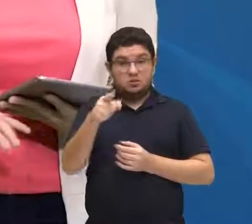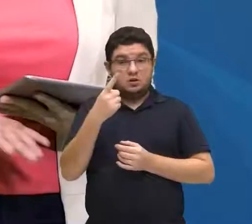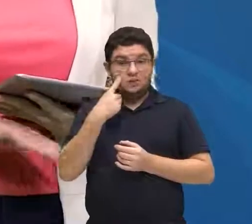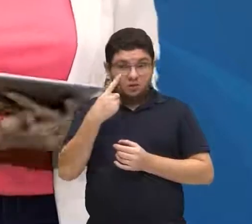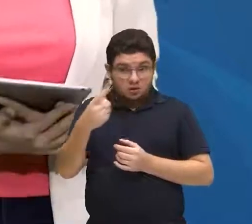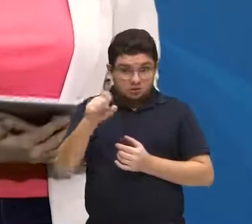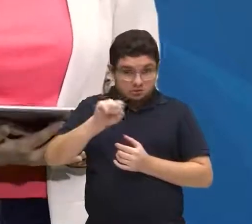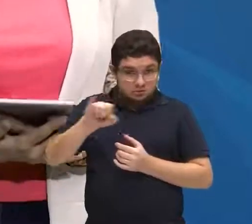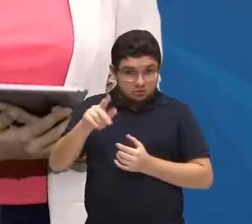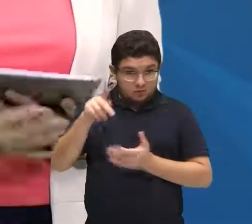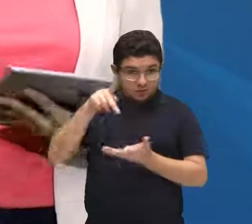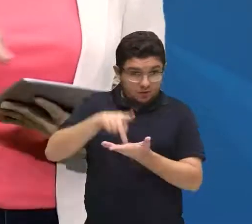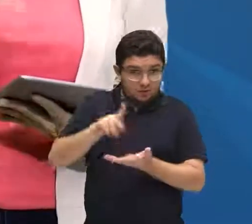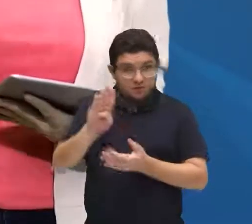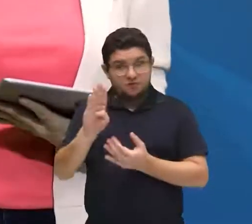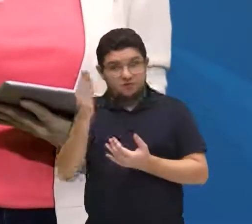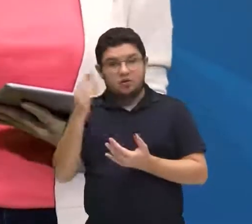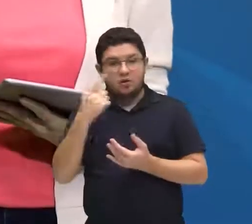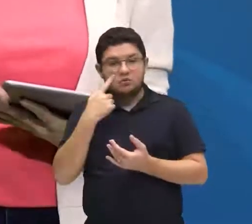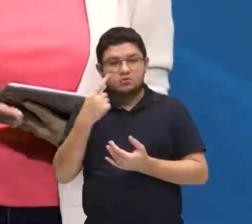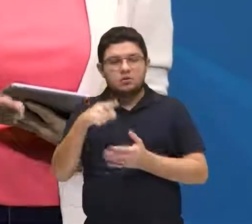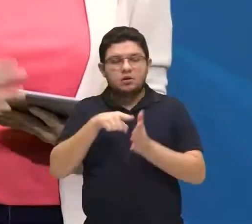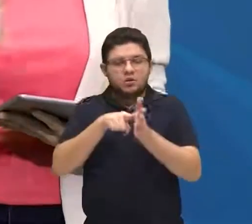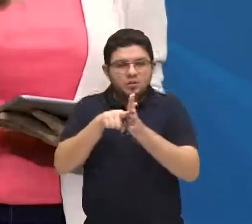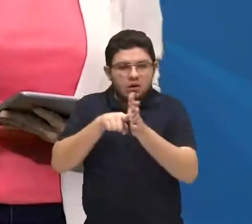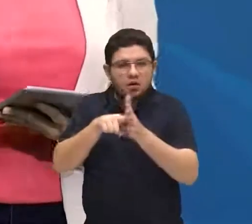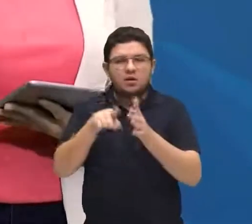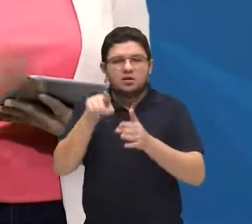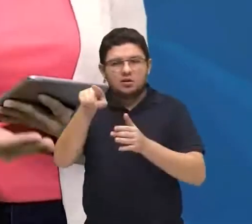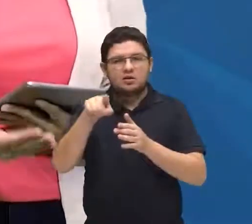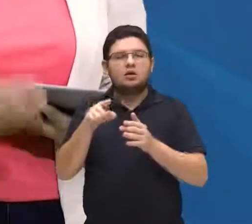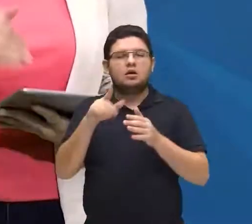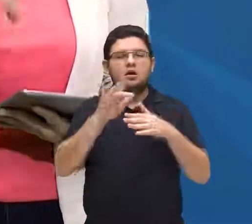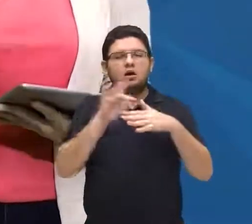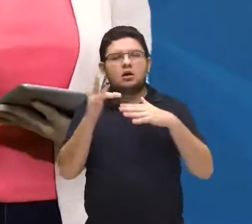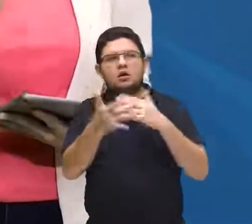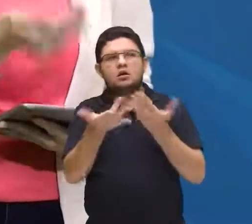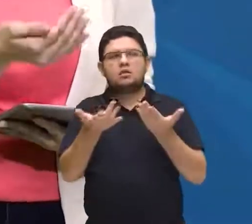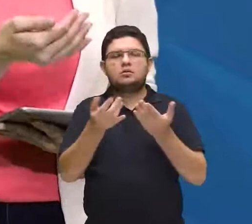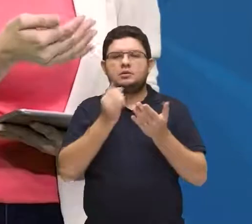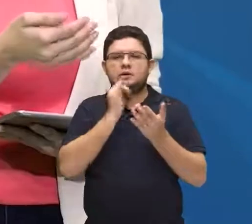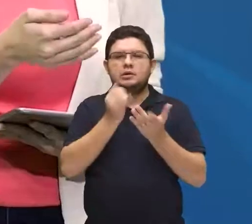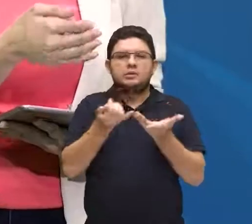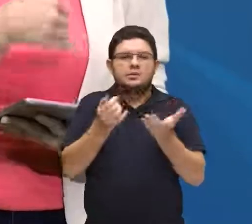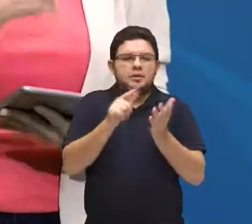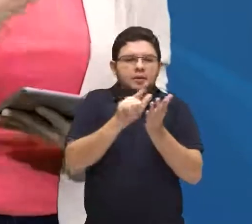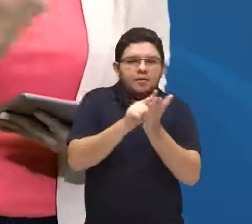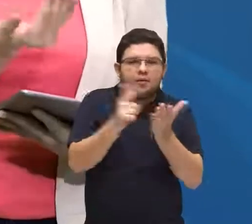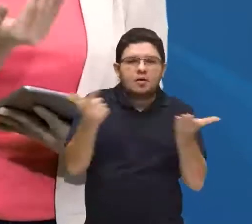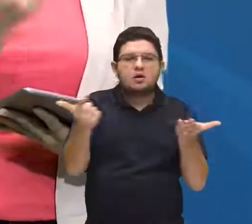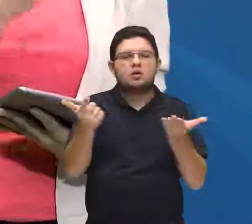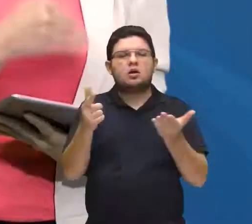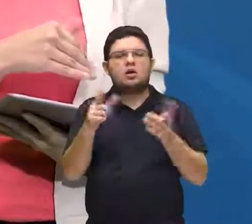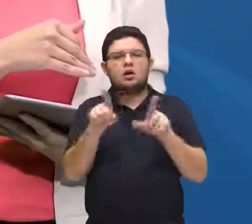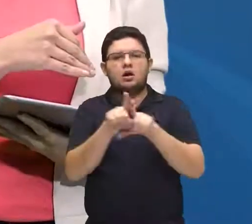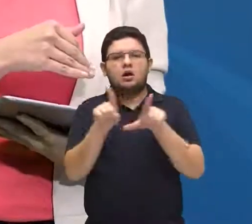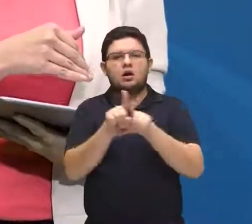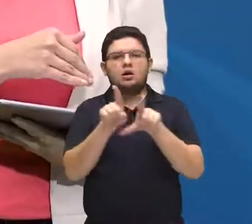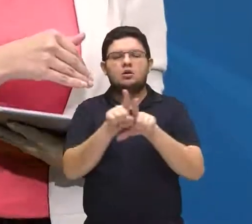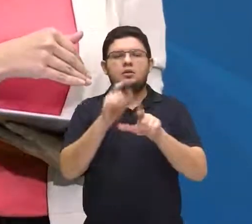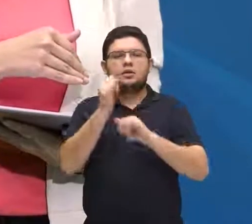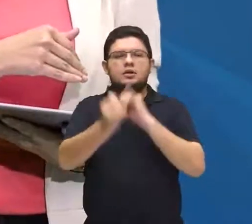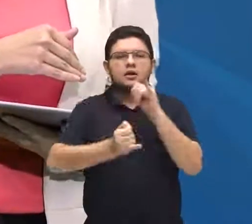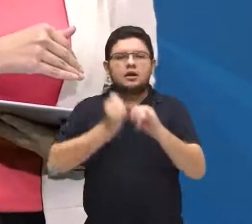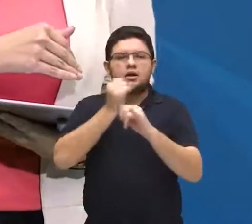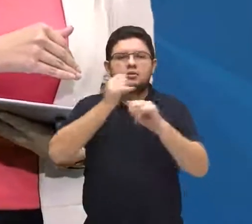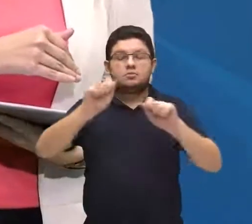essas informações em redes sociais confiáveis, em jornais, em páginas de notícia que realmente têm